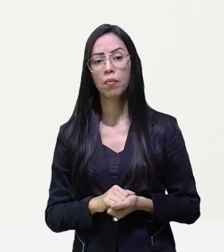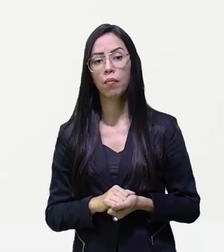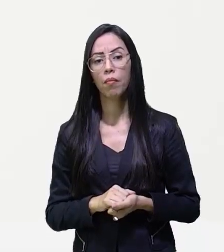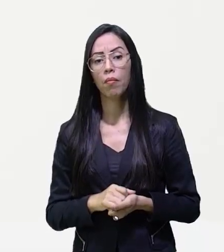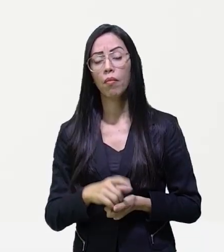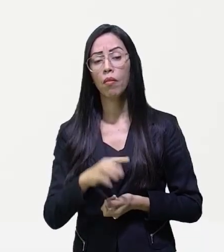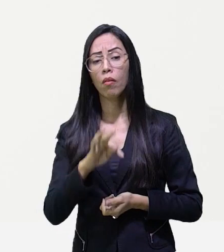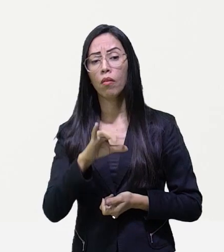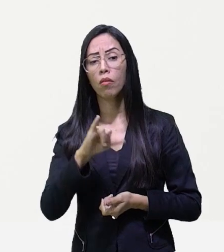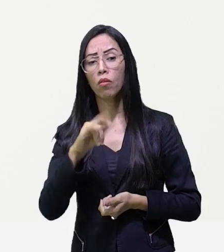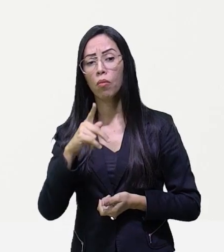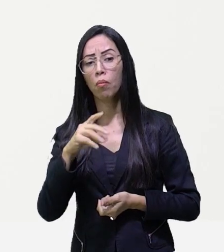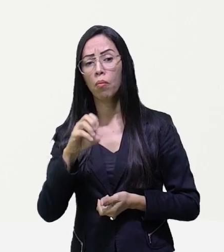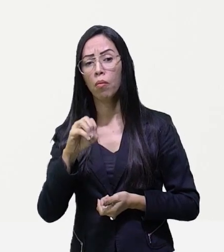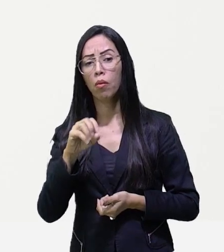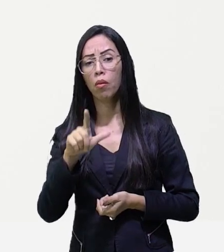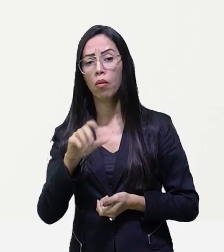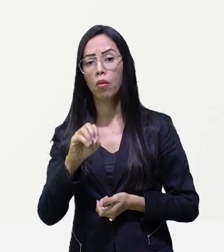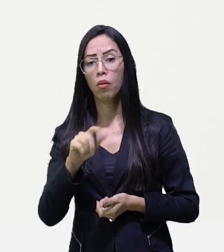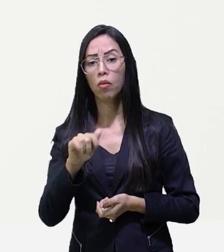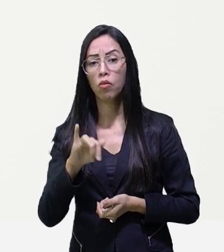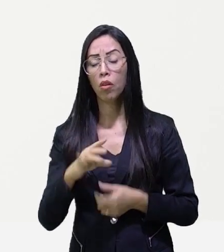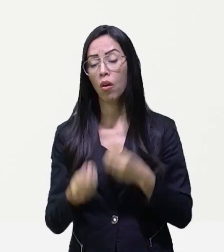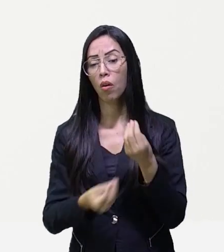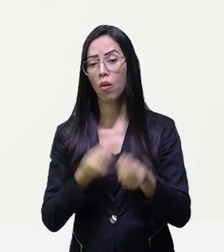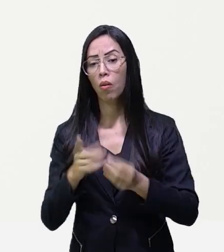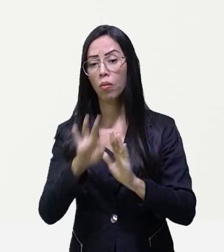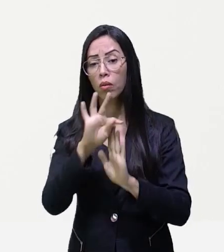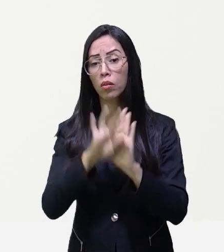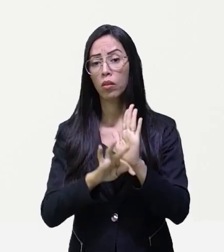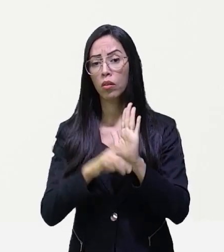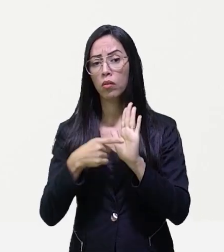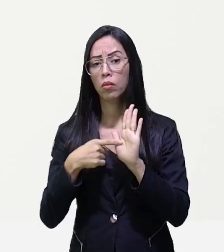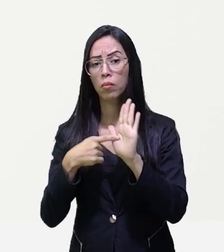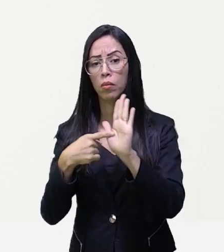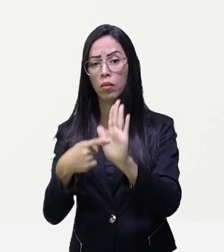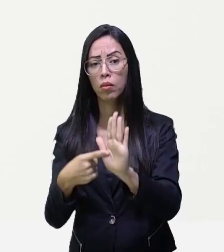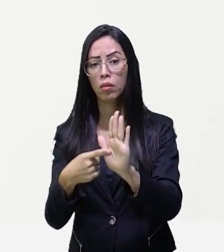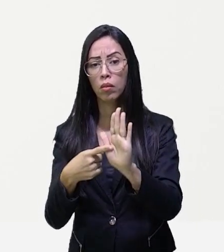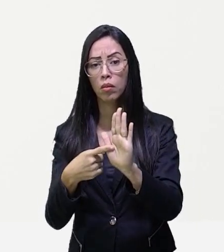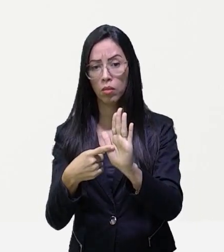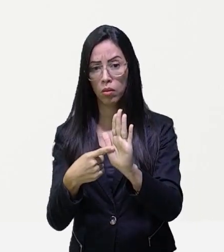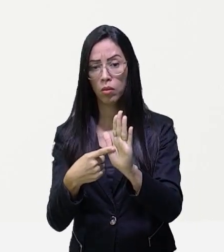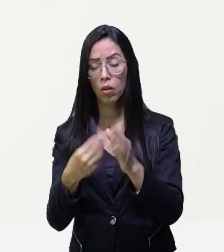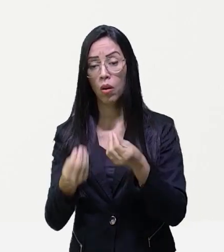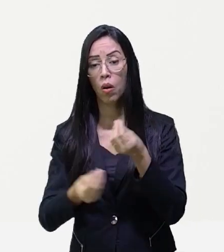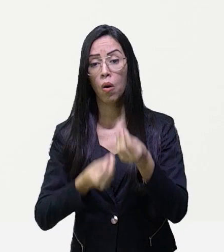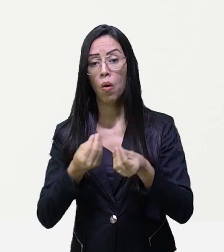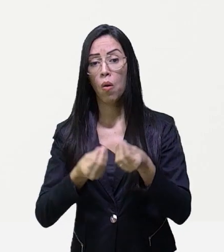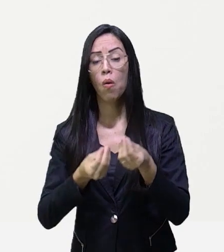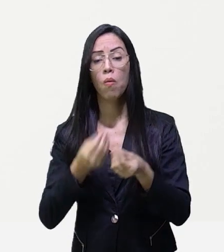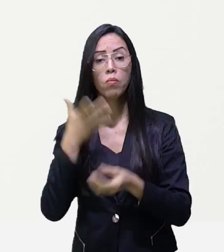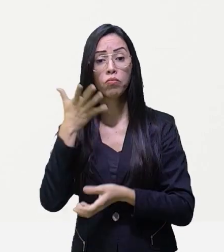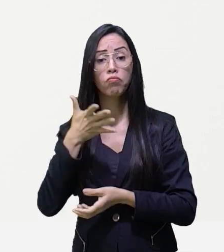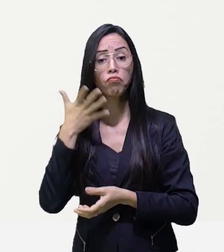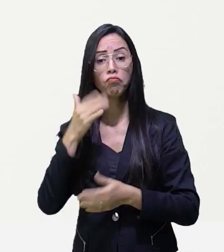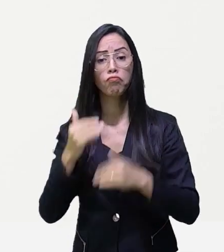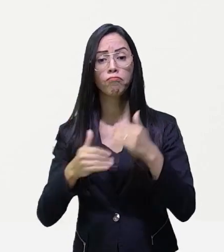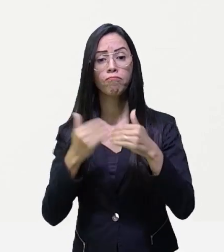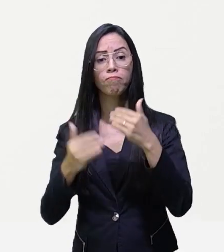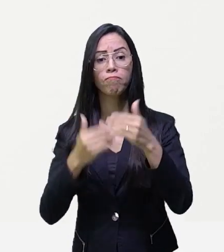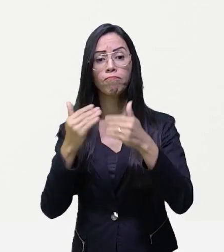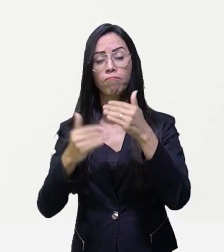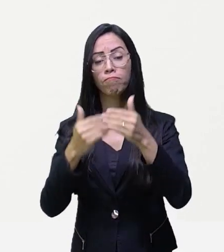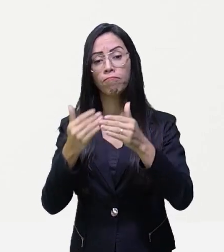Tipologia textual é como um texto se apresenta, forma como o discurso é desenvolvido, a sua